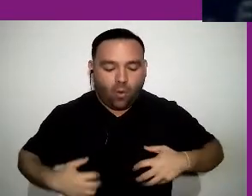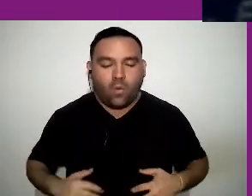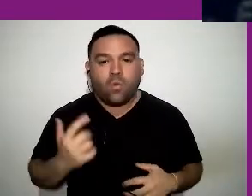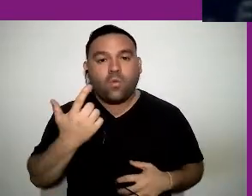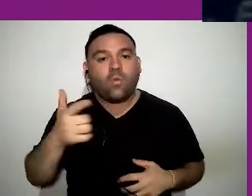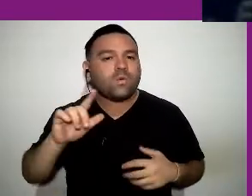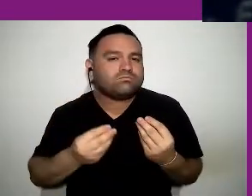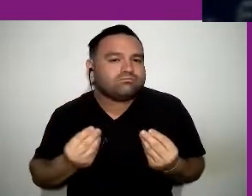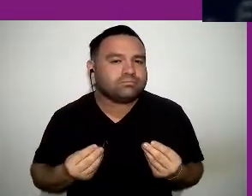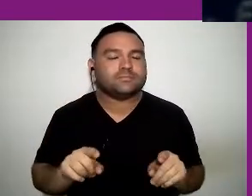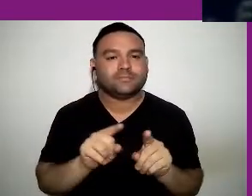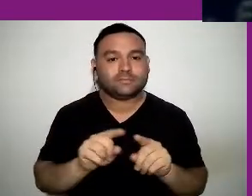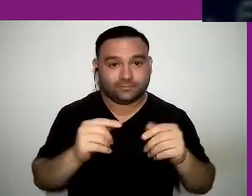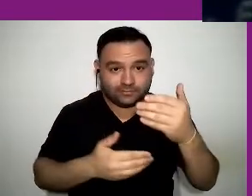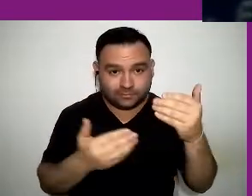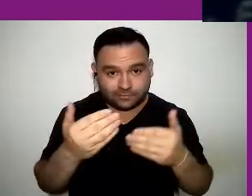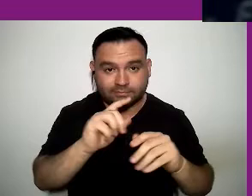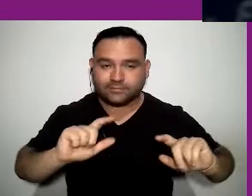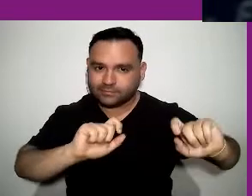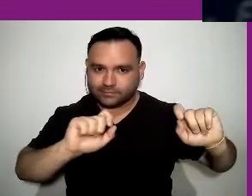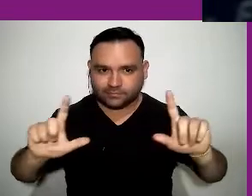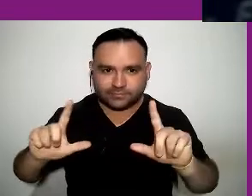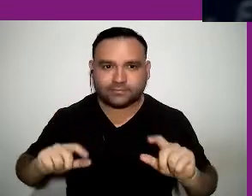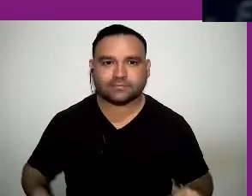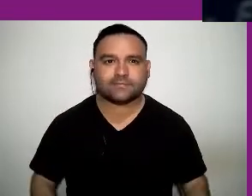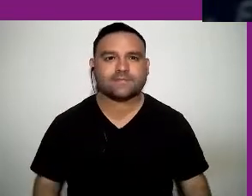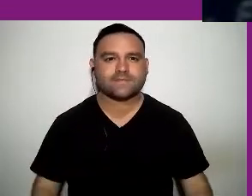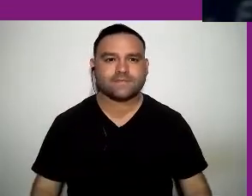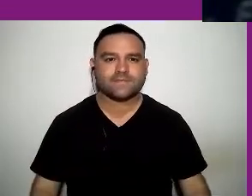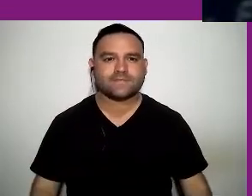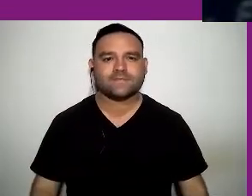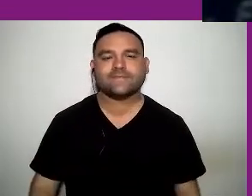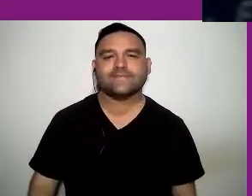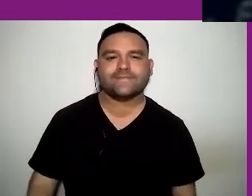órgãos. Bem, eu vou compartilhar a minha tela.